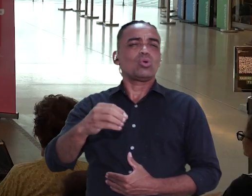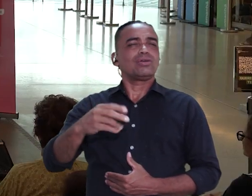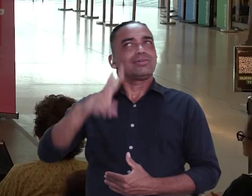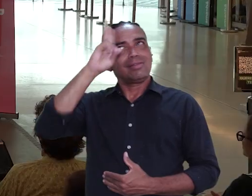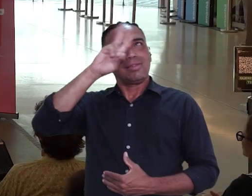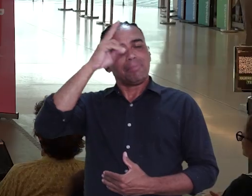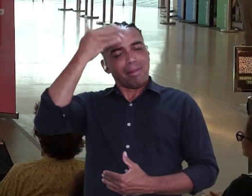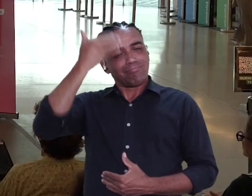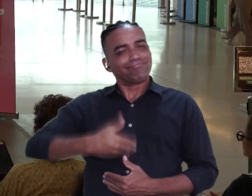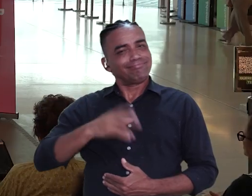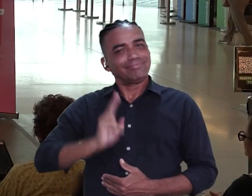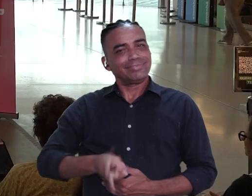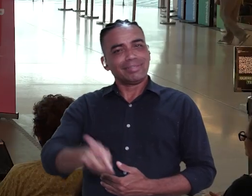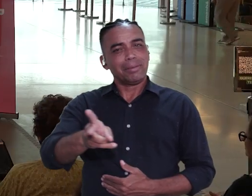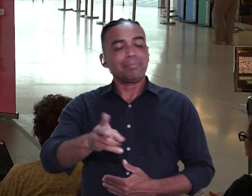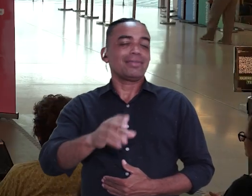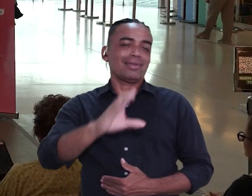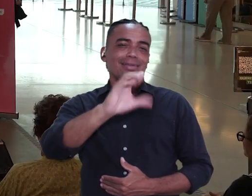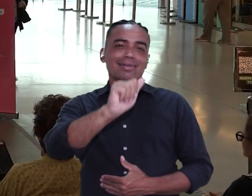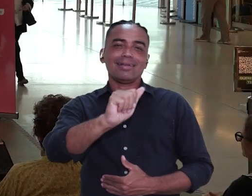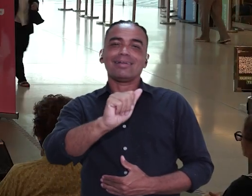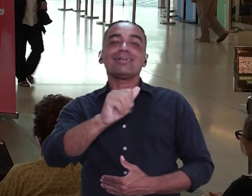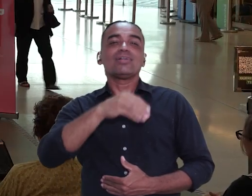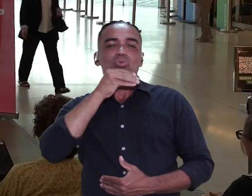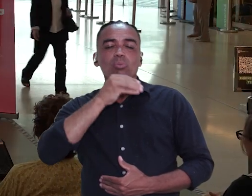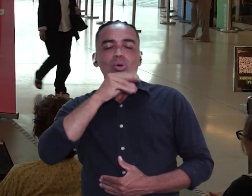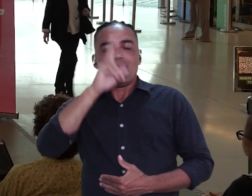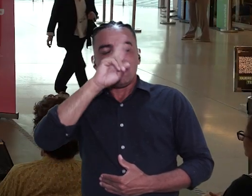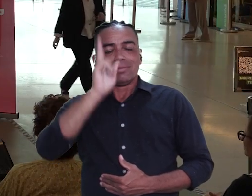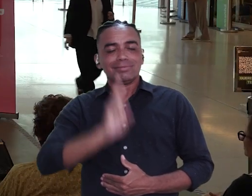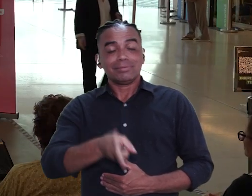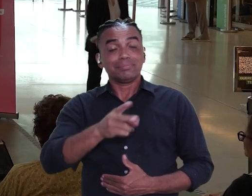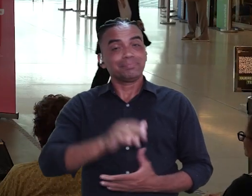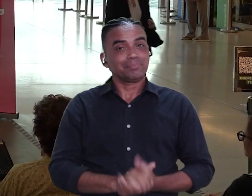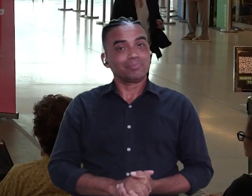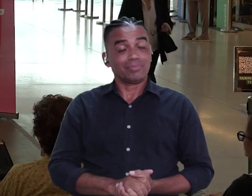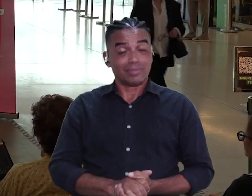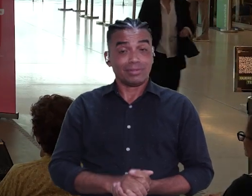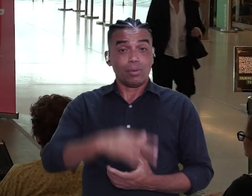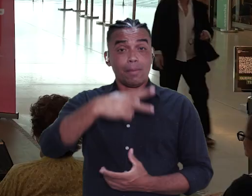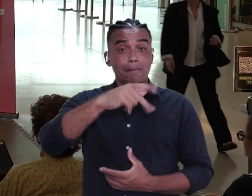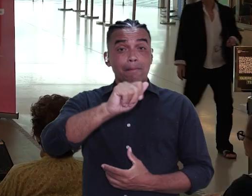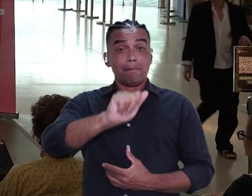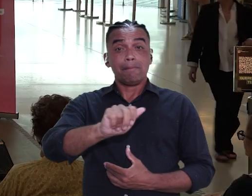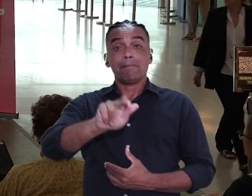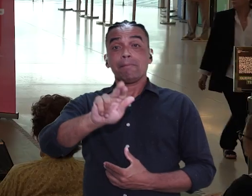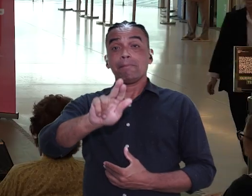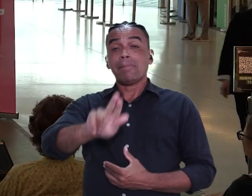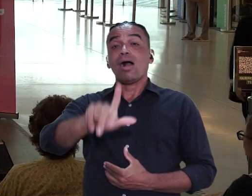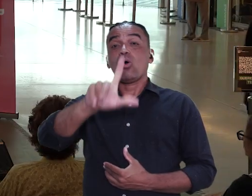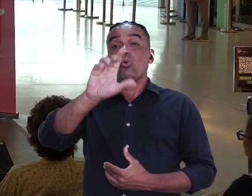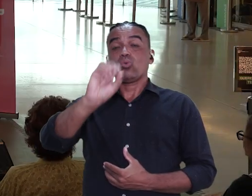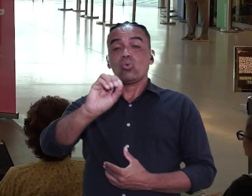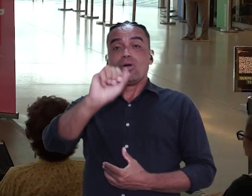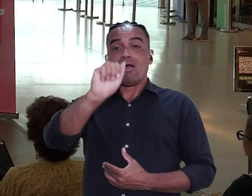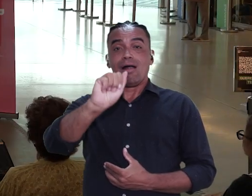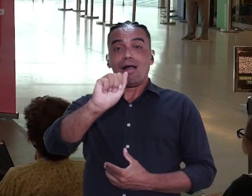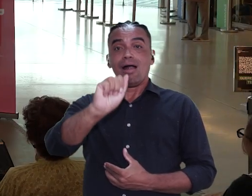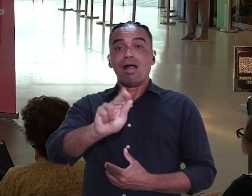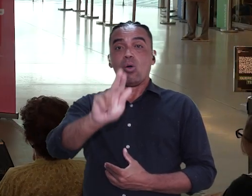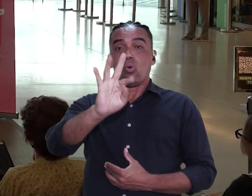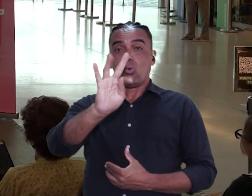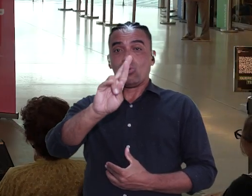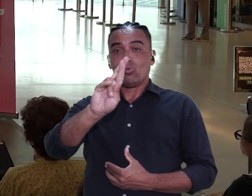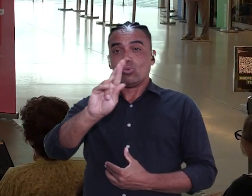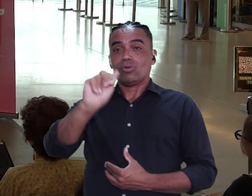Carlos. Então, o saudoso e grande Paulo Autran costumava dizer que tem 3 maneiras de